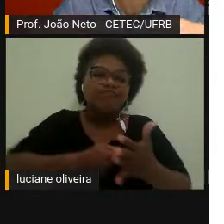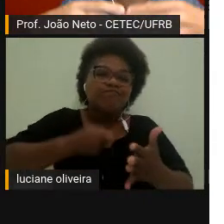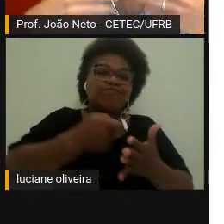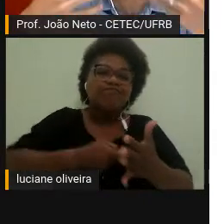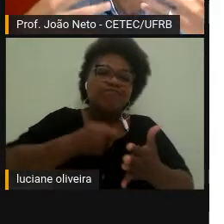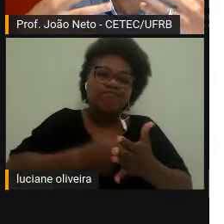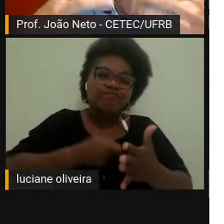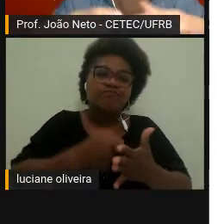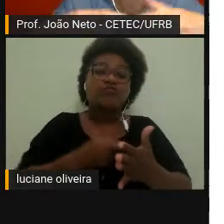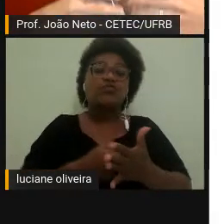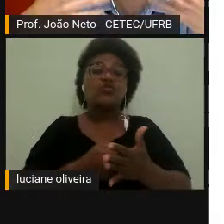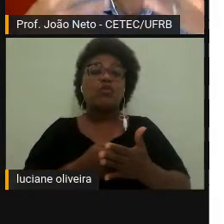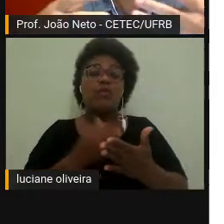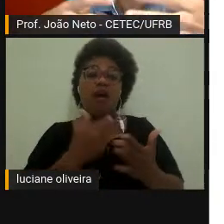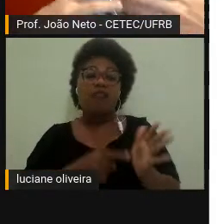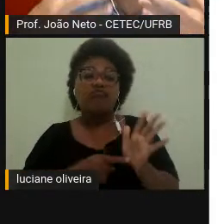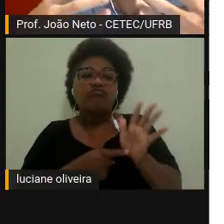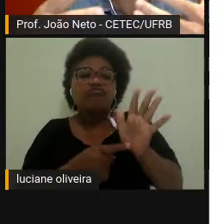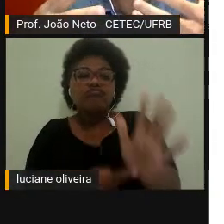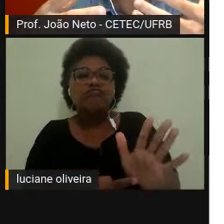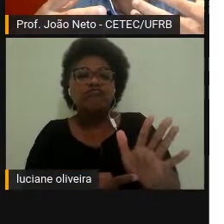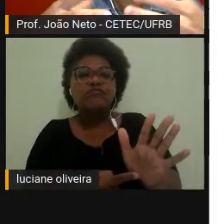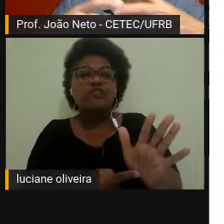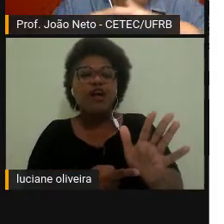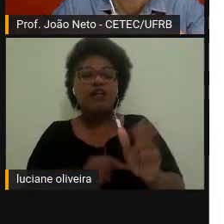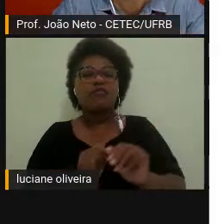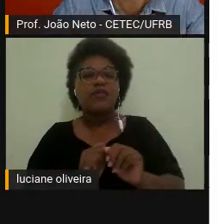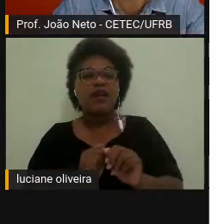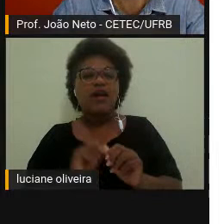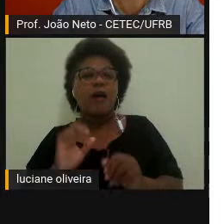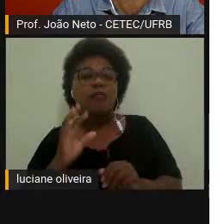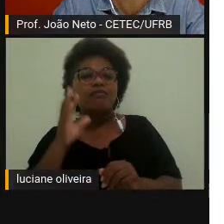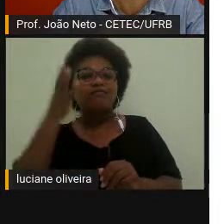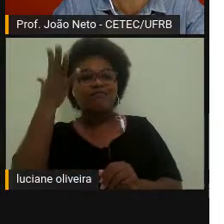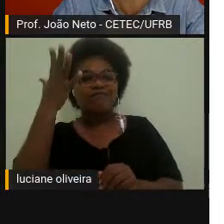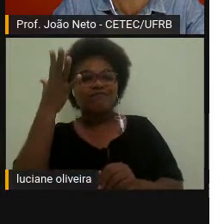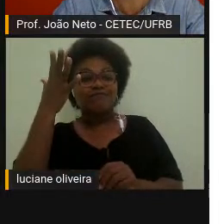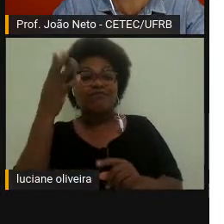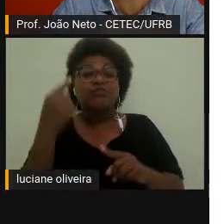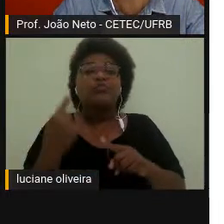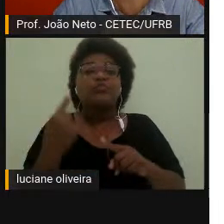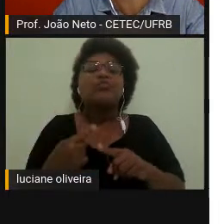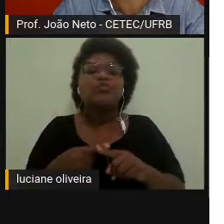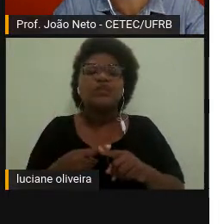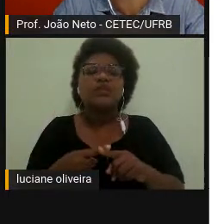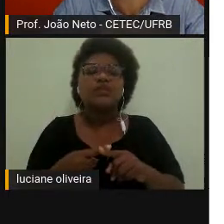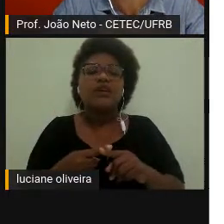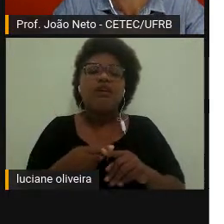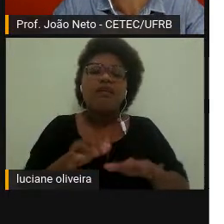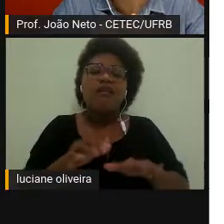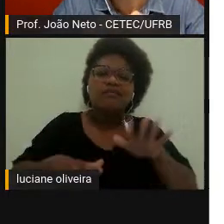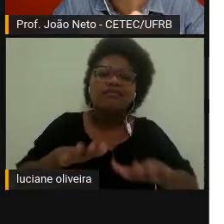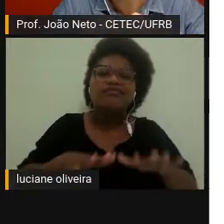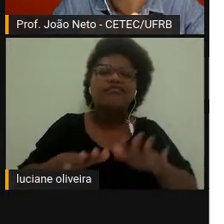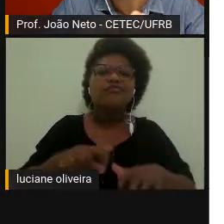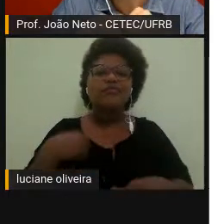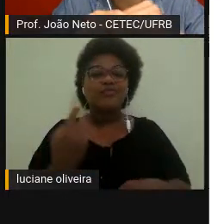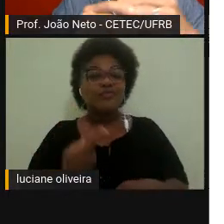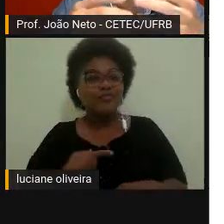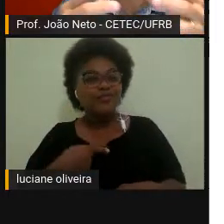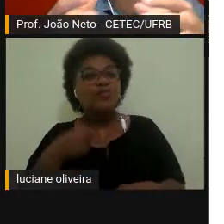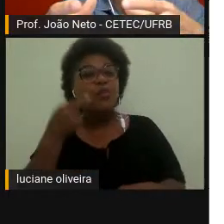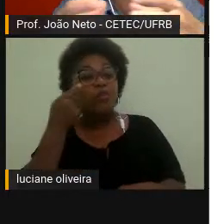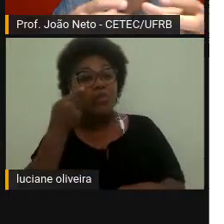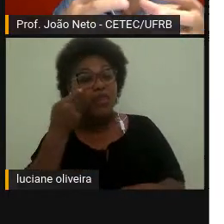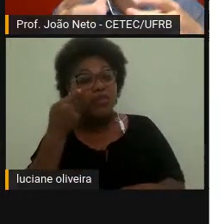para vir à tona para vir para vir à luz porque é na maioria das vezes a gente percebe que existe